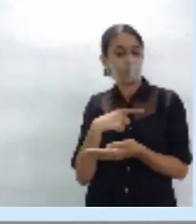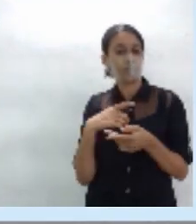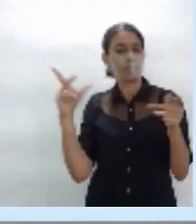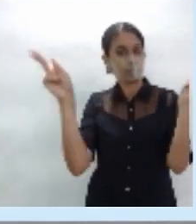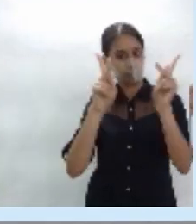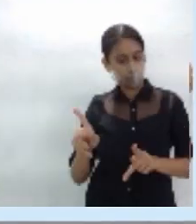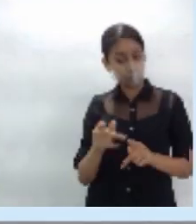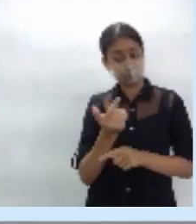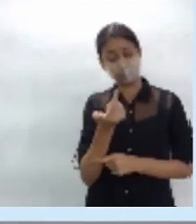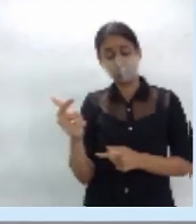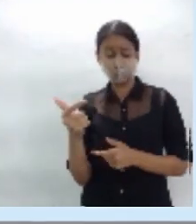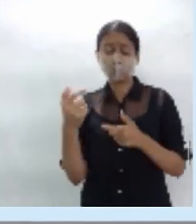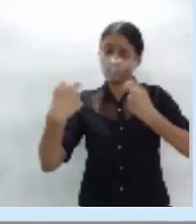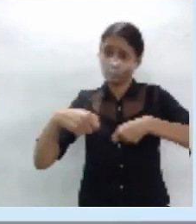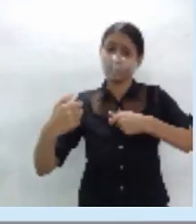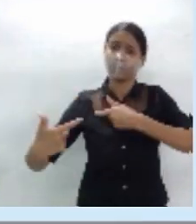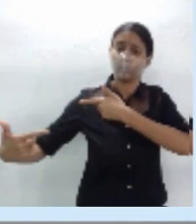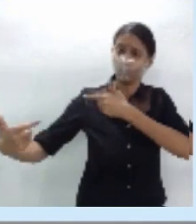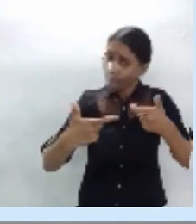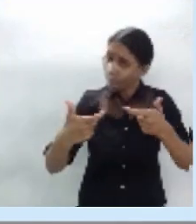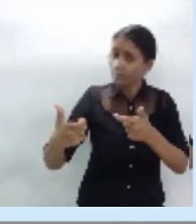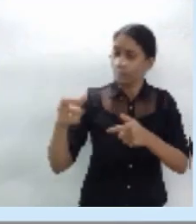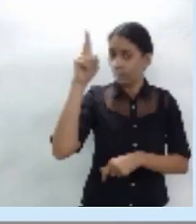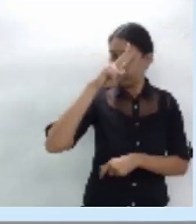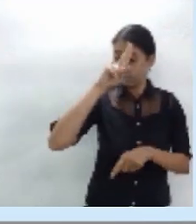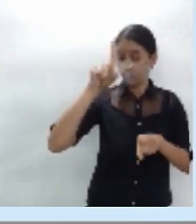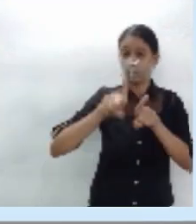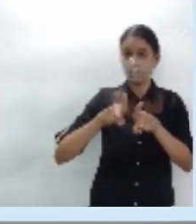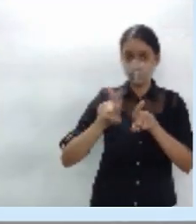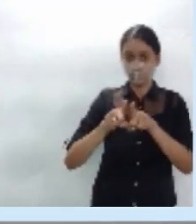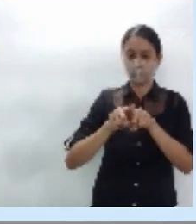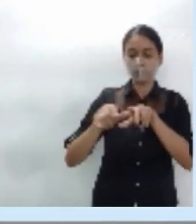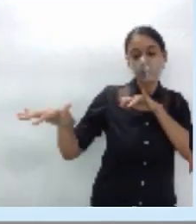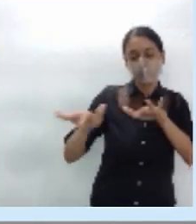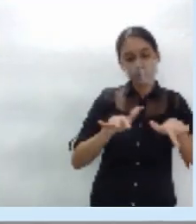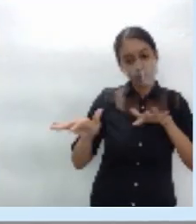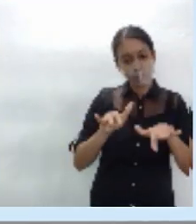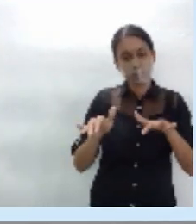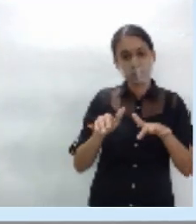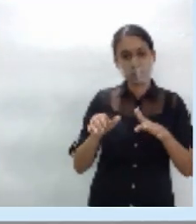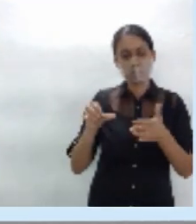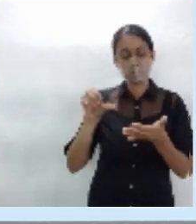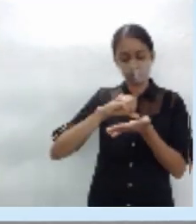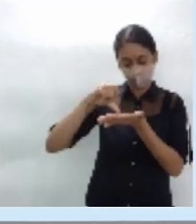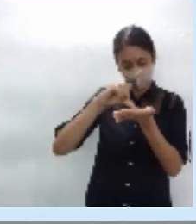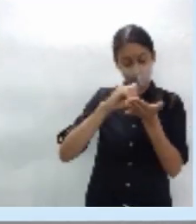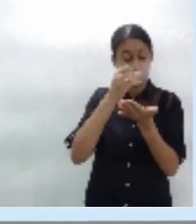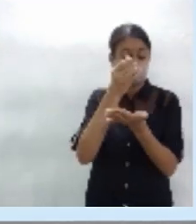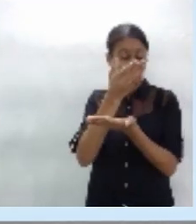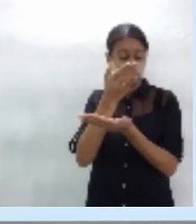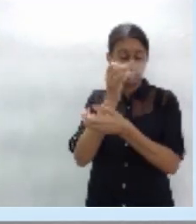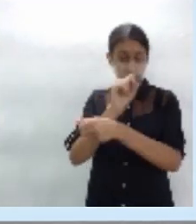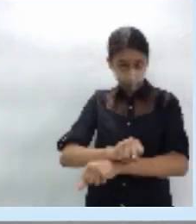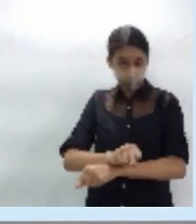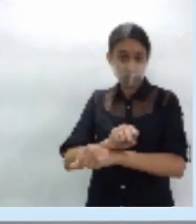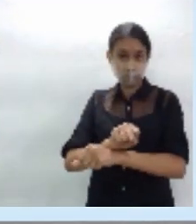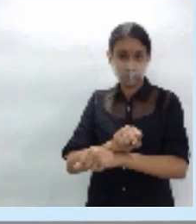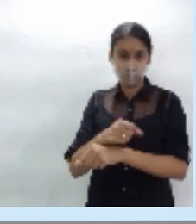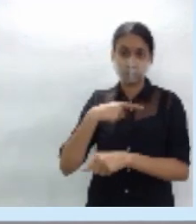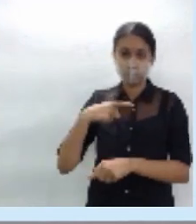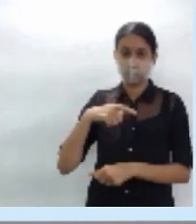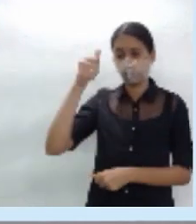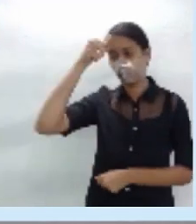forma em guerra. Lembrar também que esses movimentos de descolonização do continente